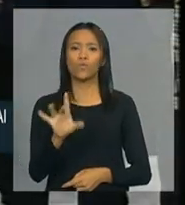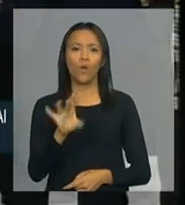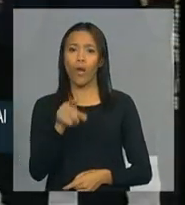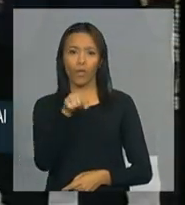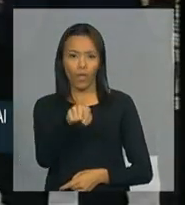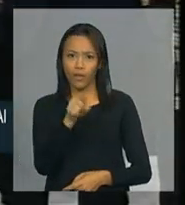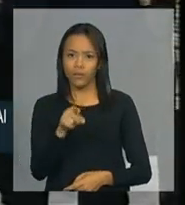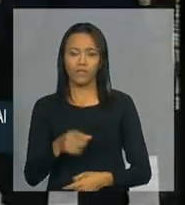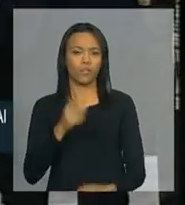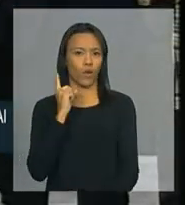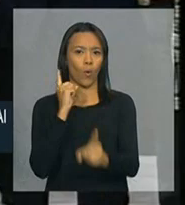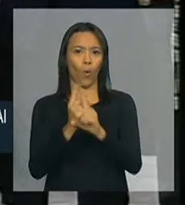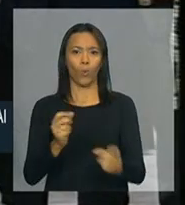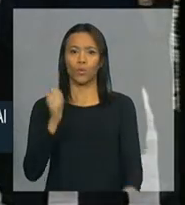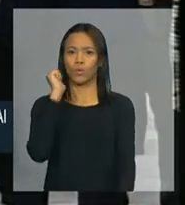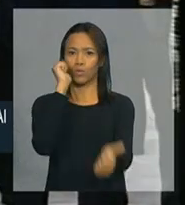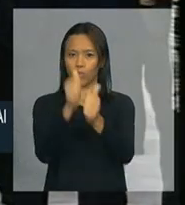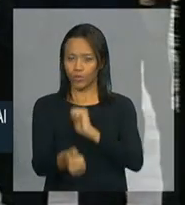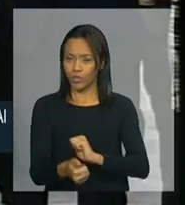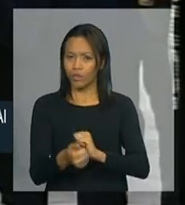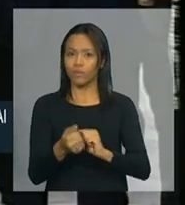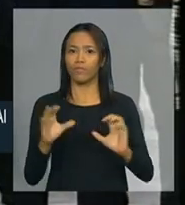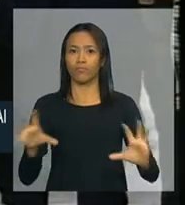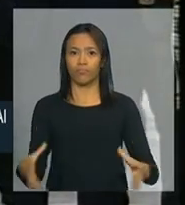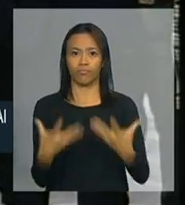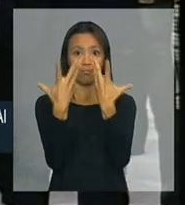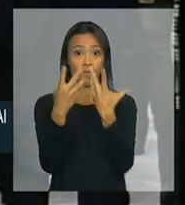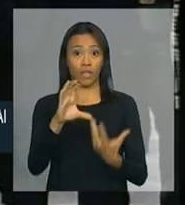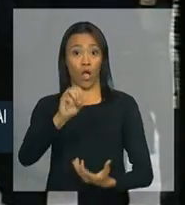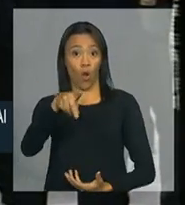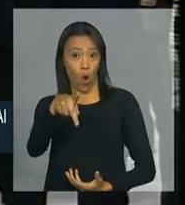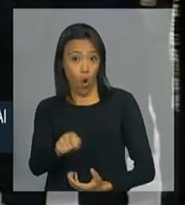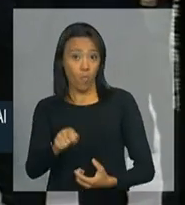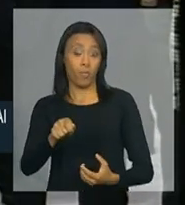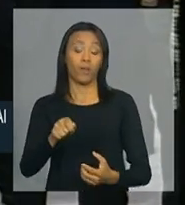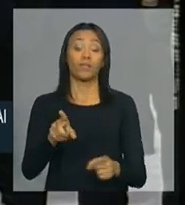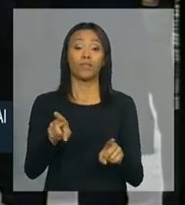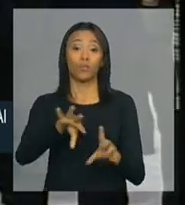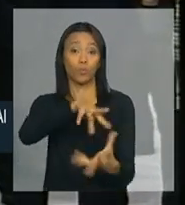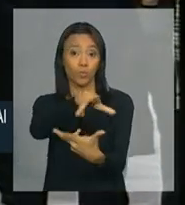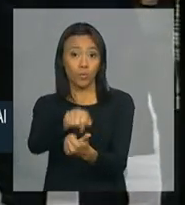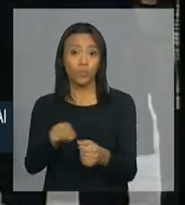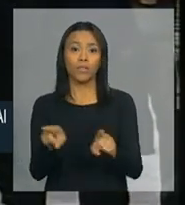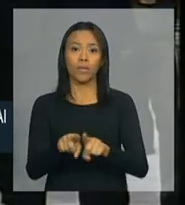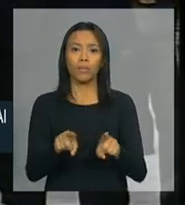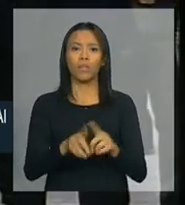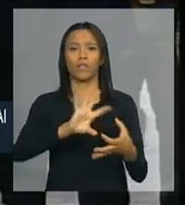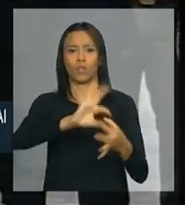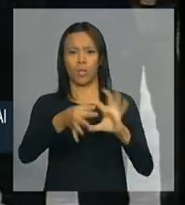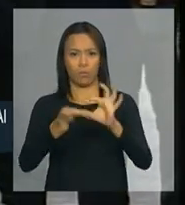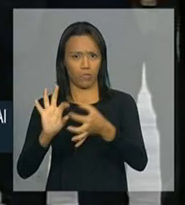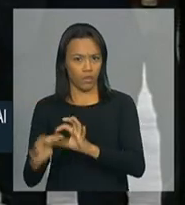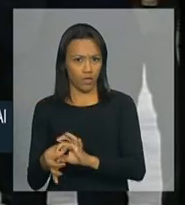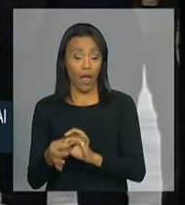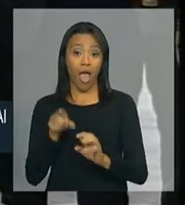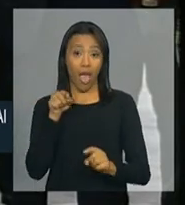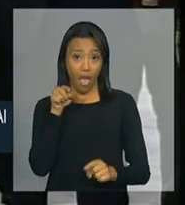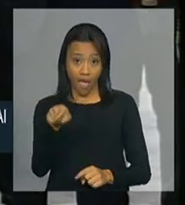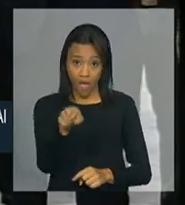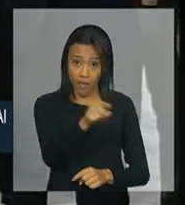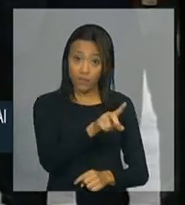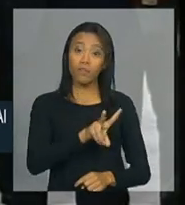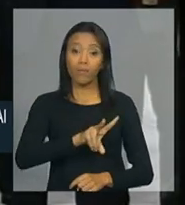eventos esportivos, da Copa das Confederações, da Copa do Mundo, das Olimpíadas. Essas unidades estarão